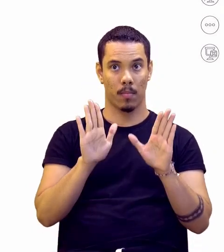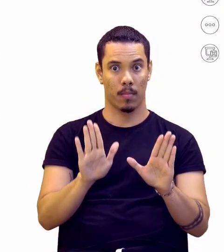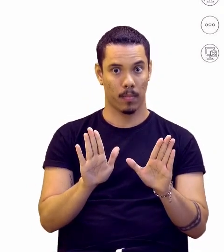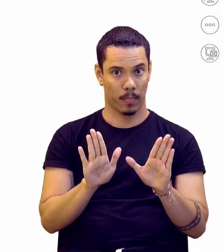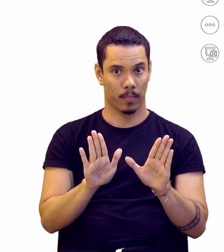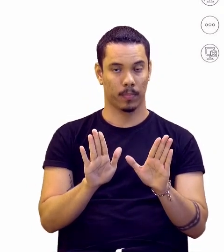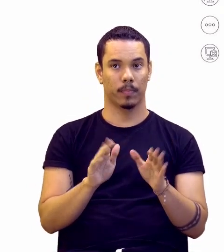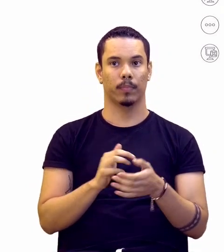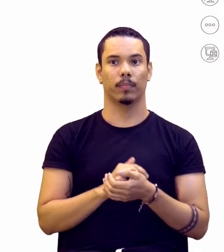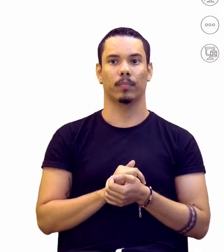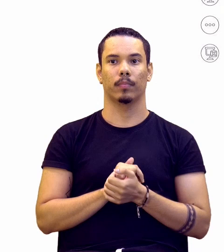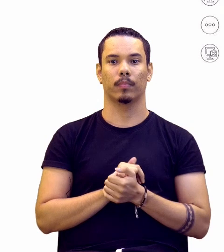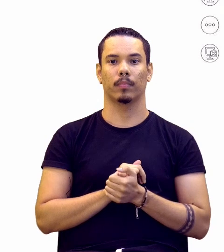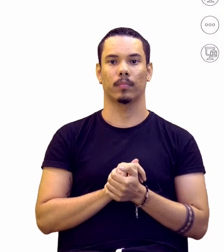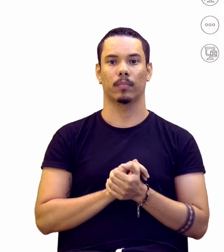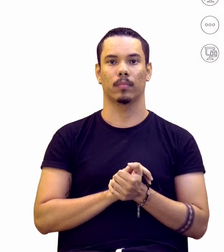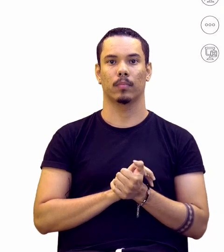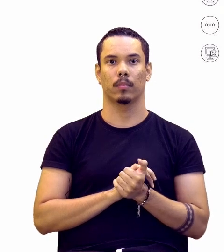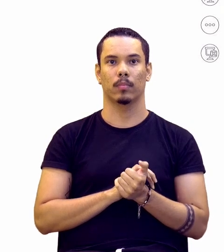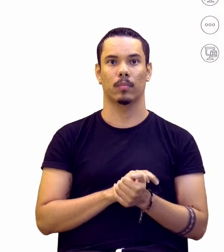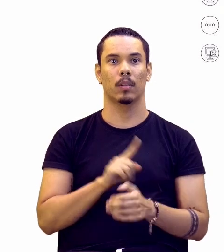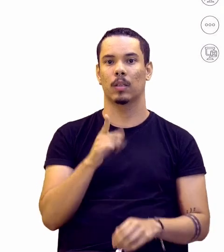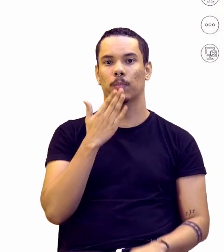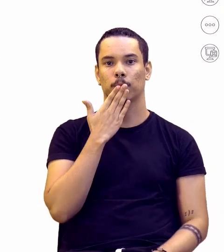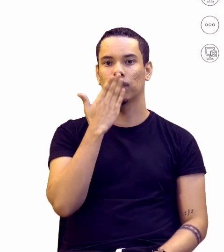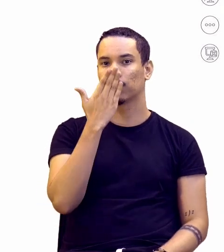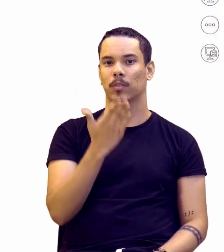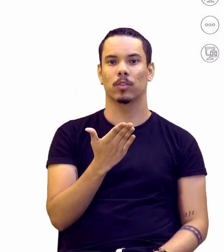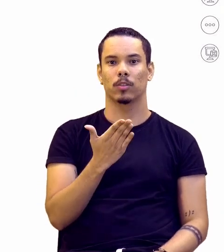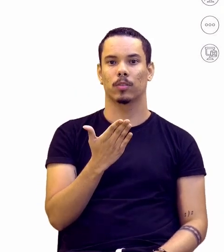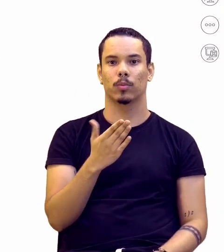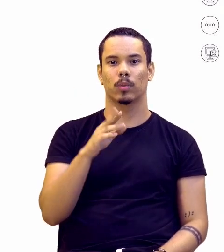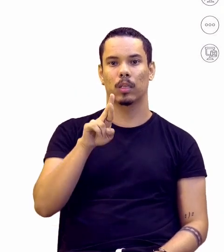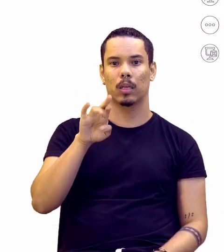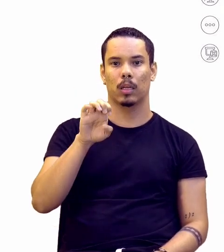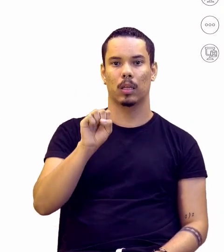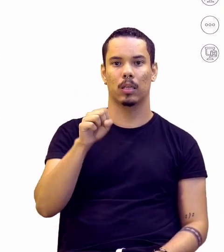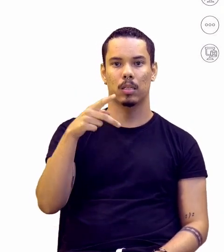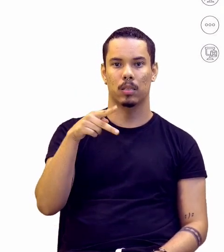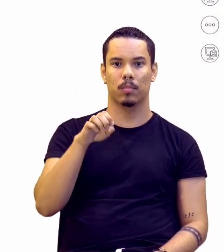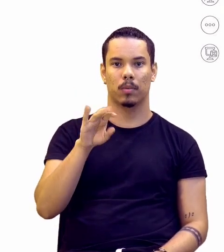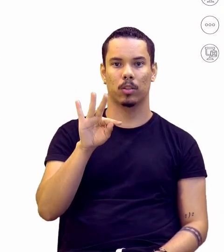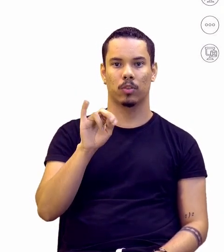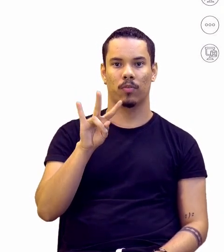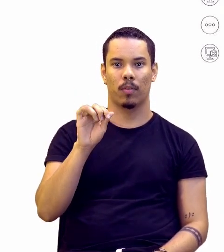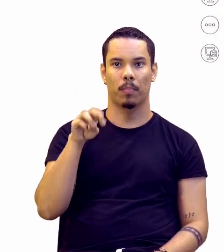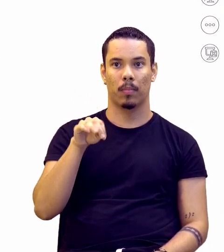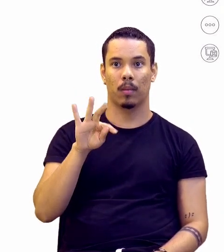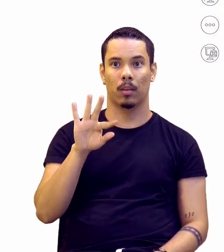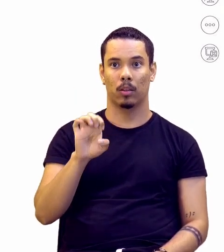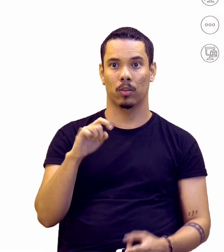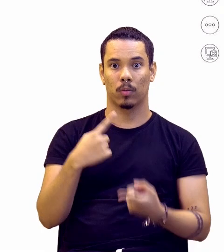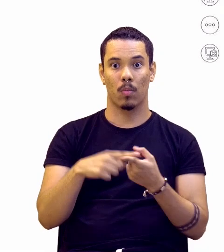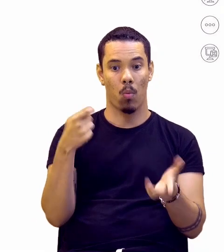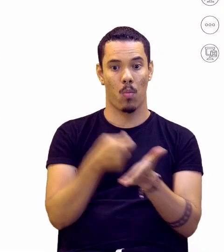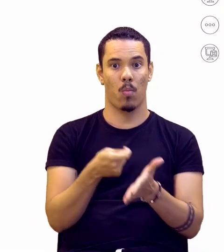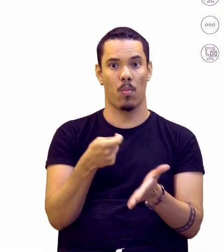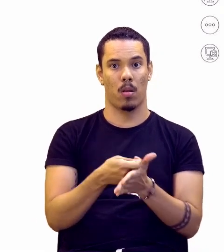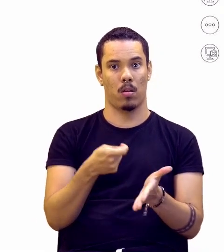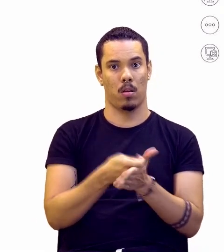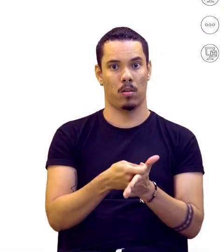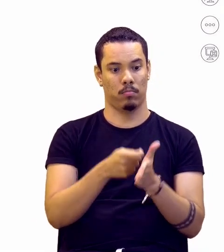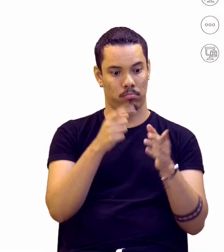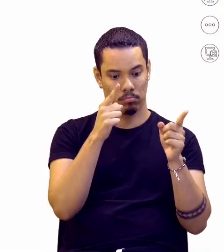Mas, olha só, o comando não pediu a palavra respectivamente. Sim. Porque quando é respectivamente, é obrigatoriamente naquela